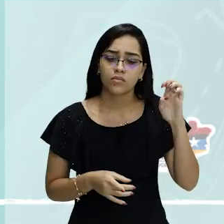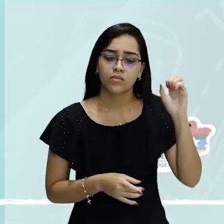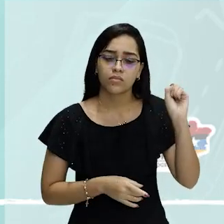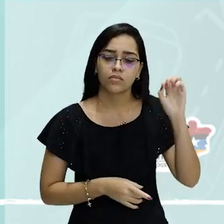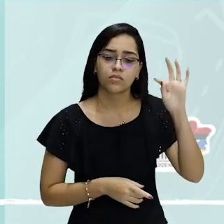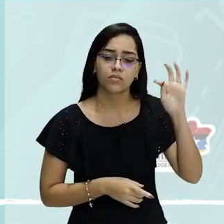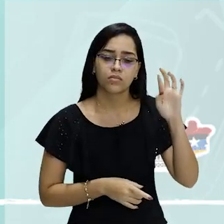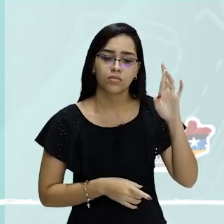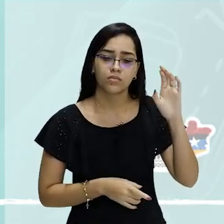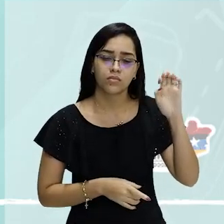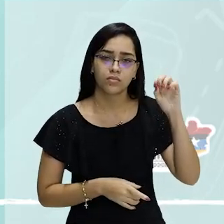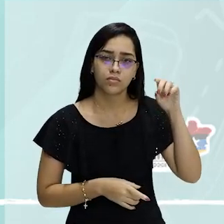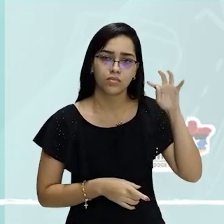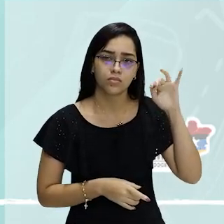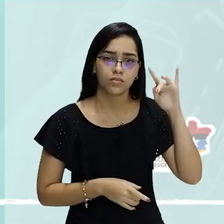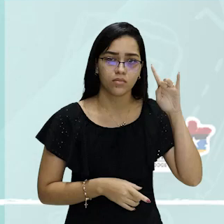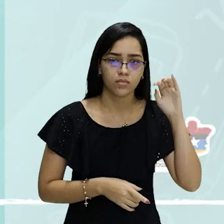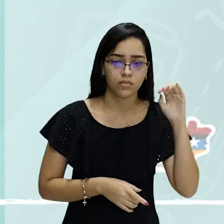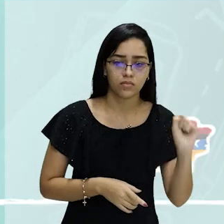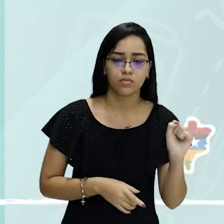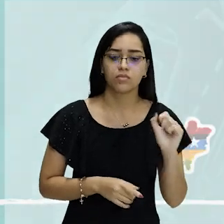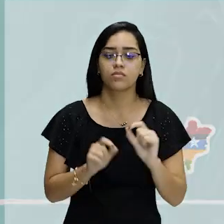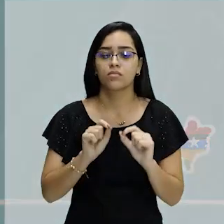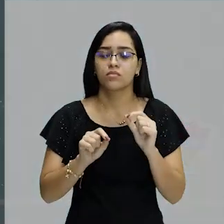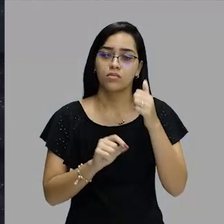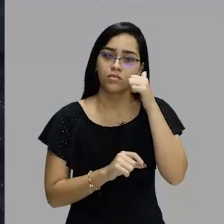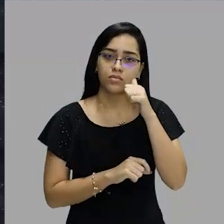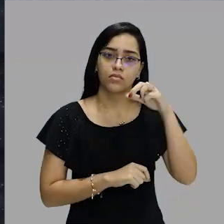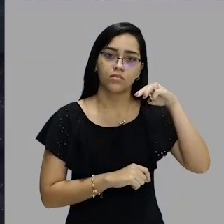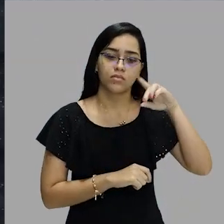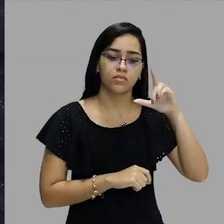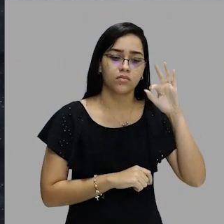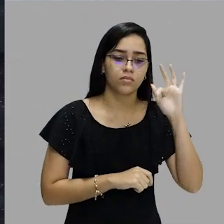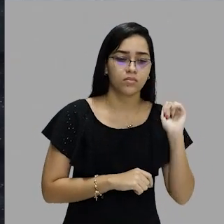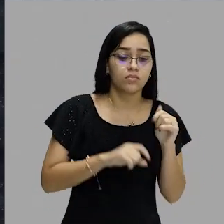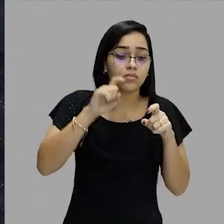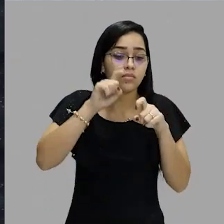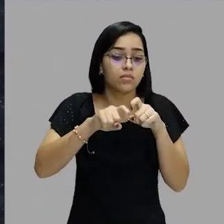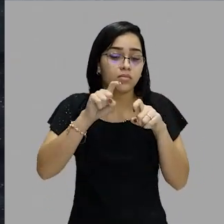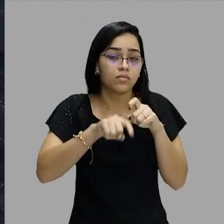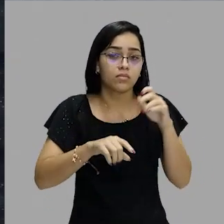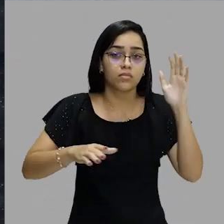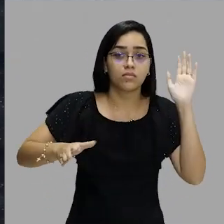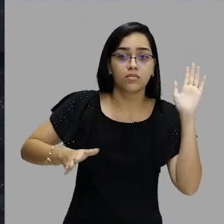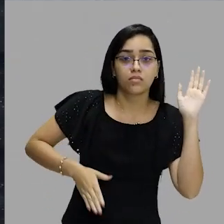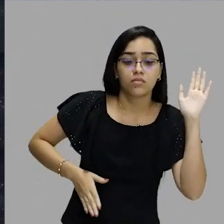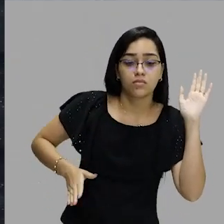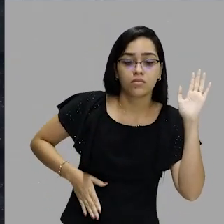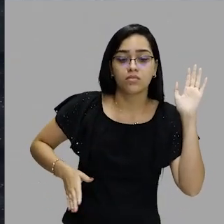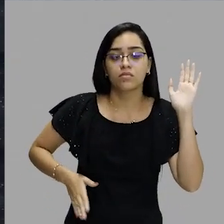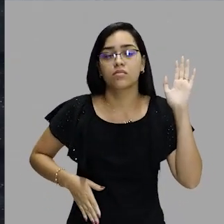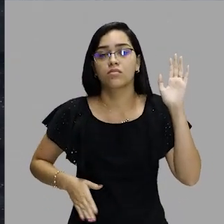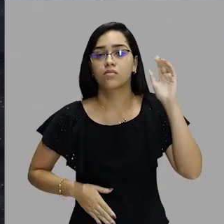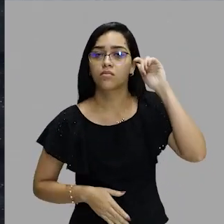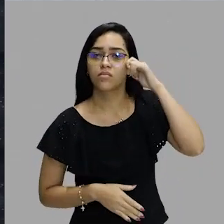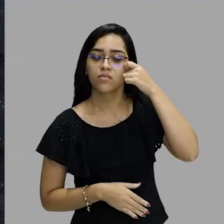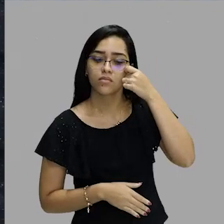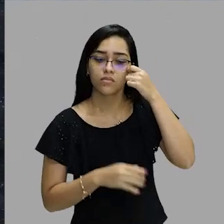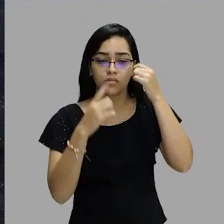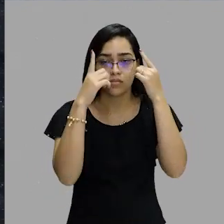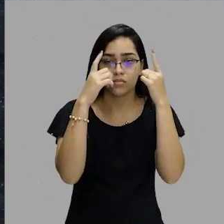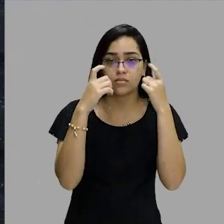geral, reproduz estereótipos. É a mulata hipersexualizada, o malandro, o